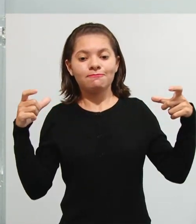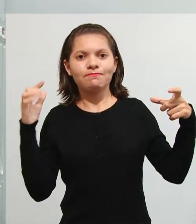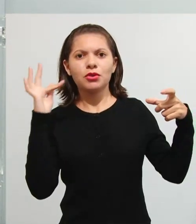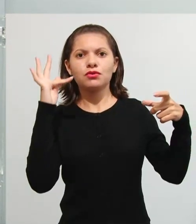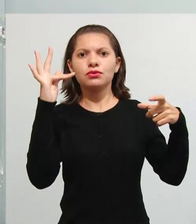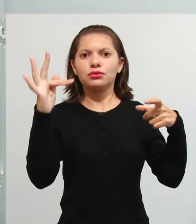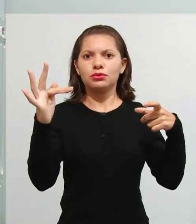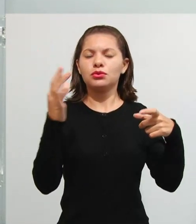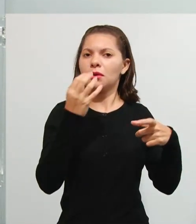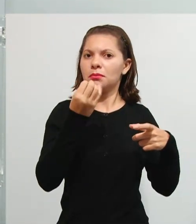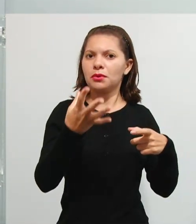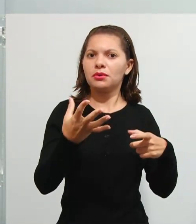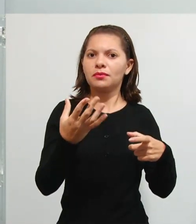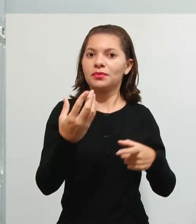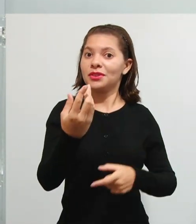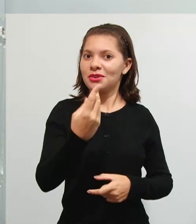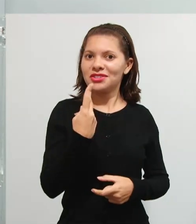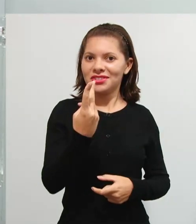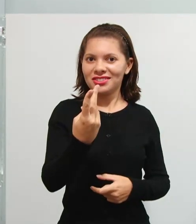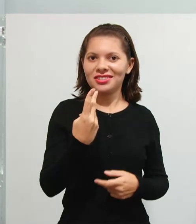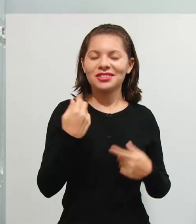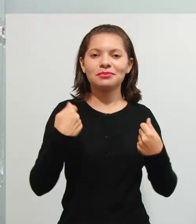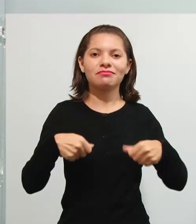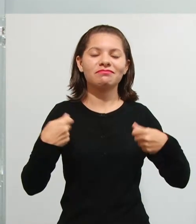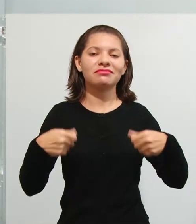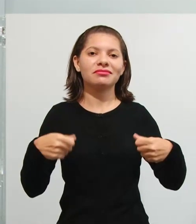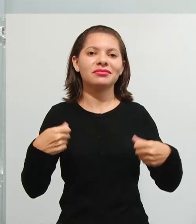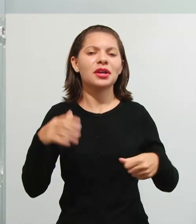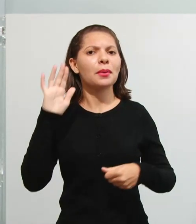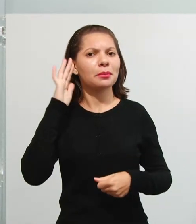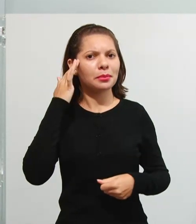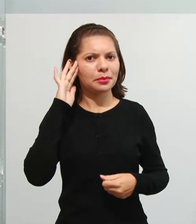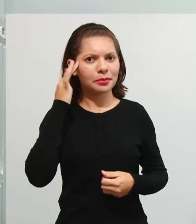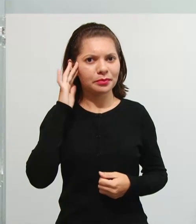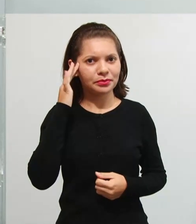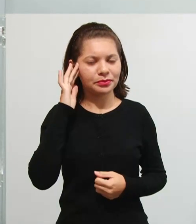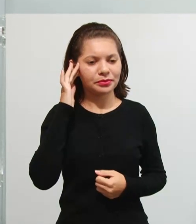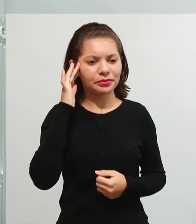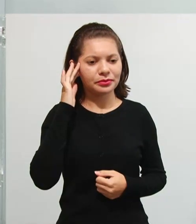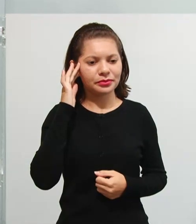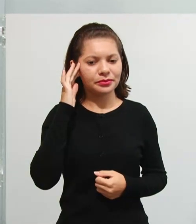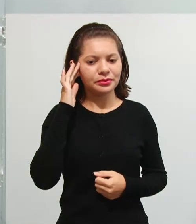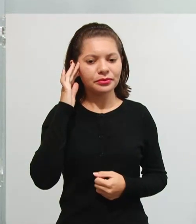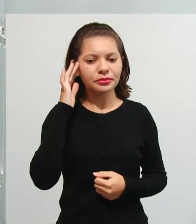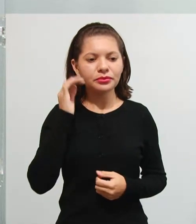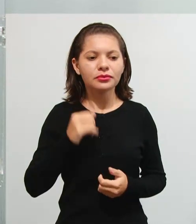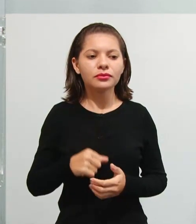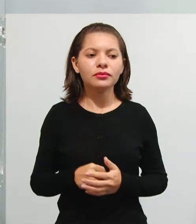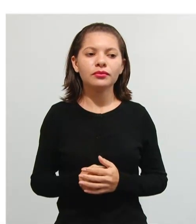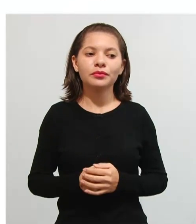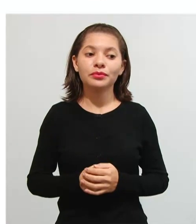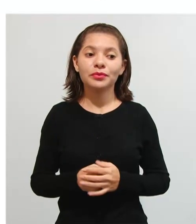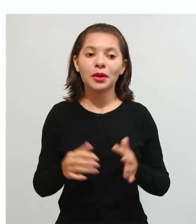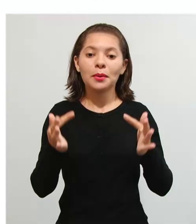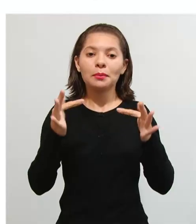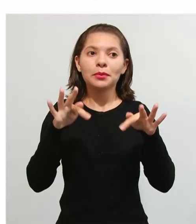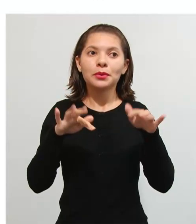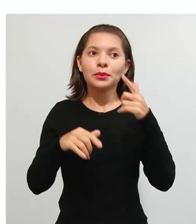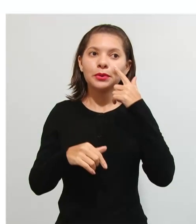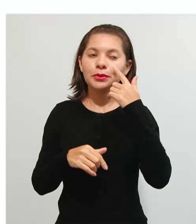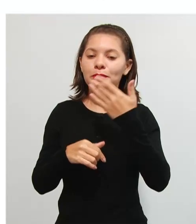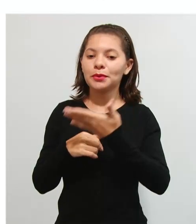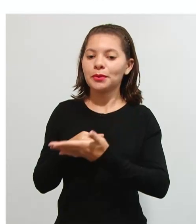gente precisa aprender também a lidar com essas diferenciações, né? E, por último, mas não